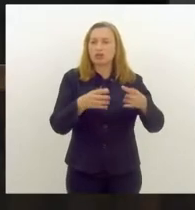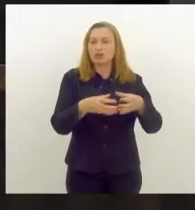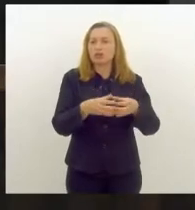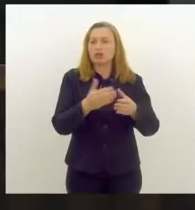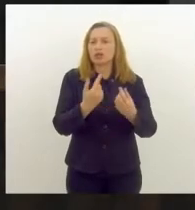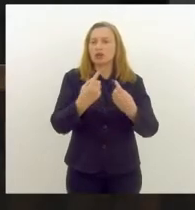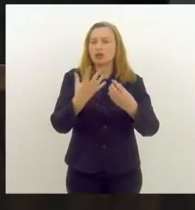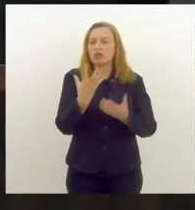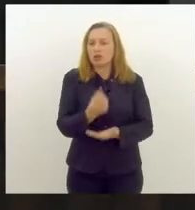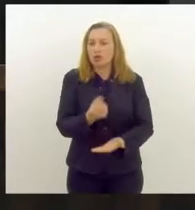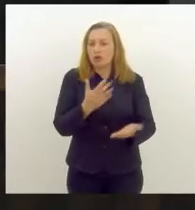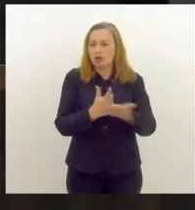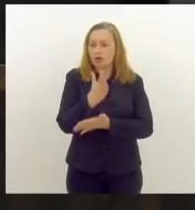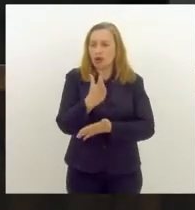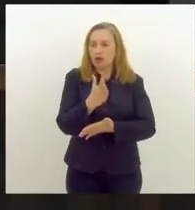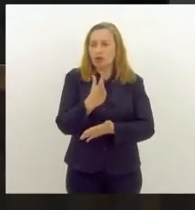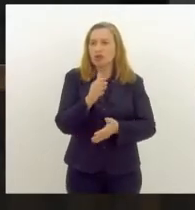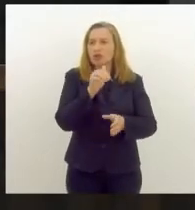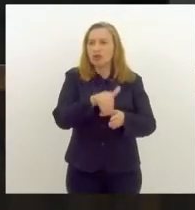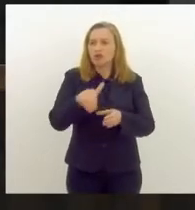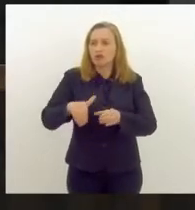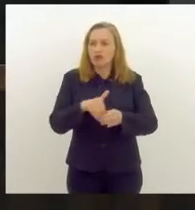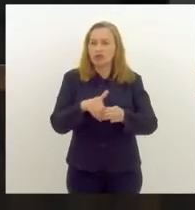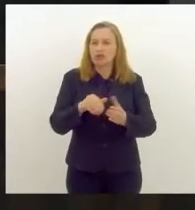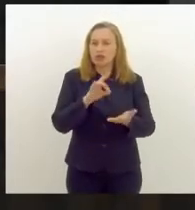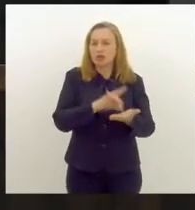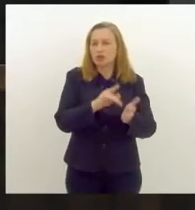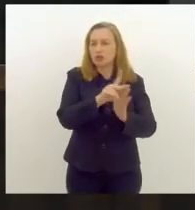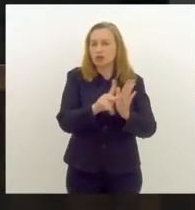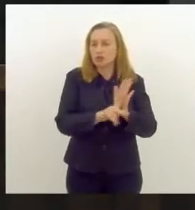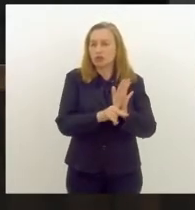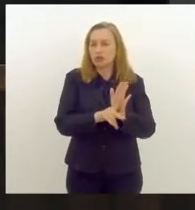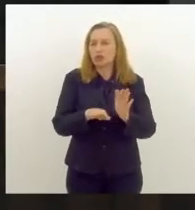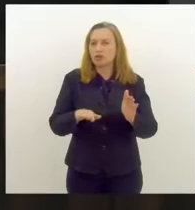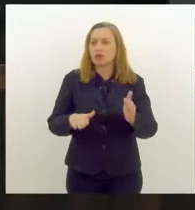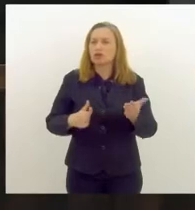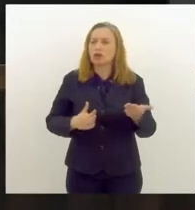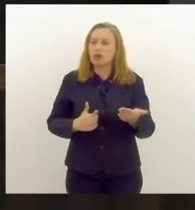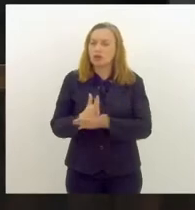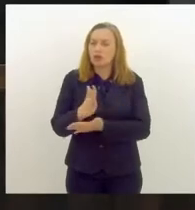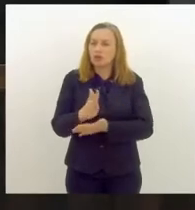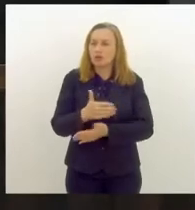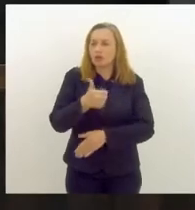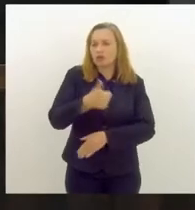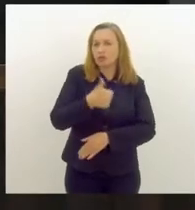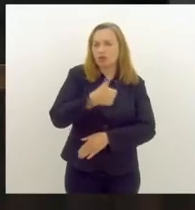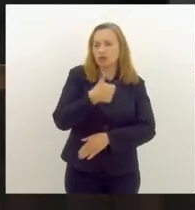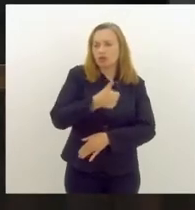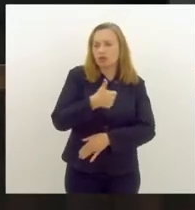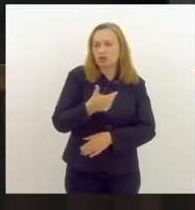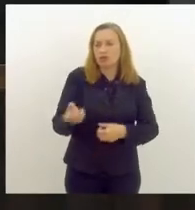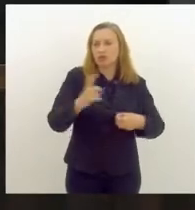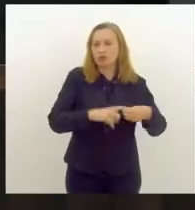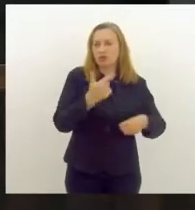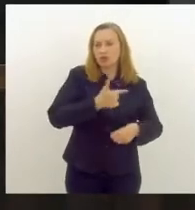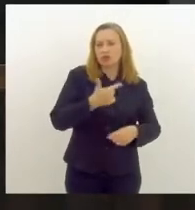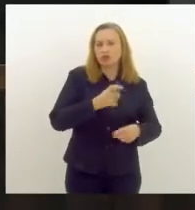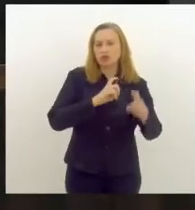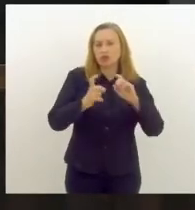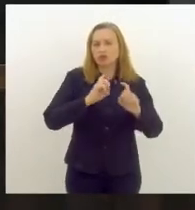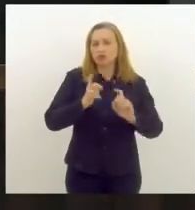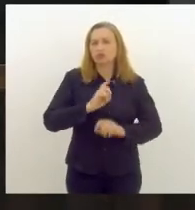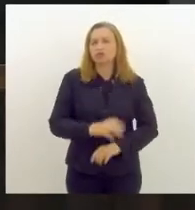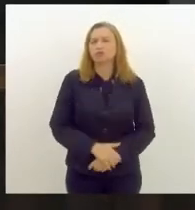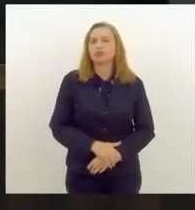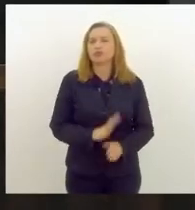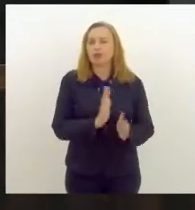estão, aprovado. Então, em votação, projeto original. Senhores que aprovam, permaneçam como estão, aprovado. Em primeira, retorna em segunda.